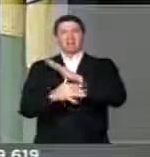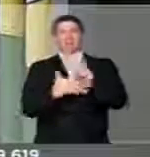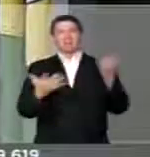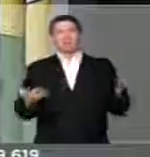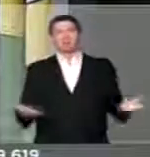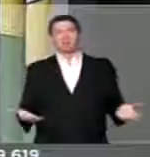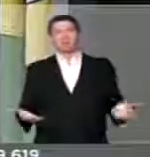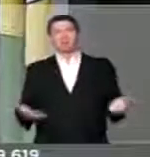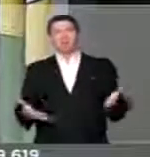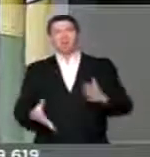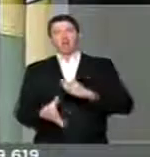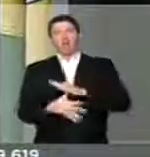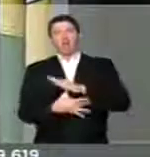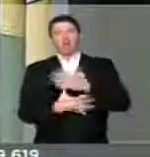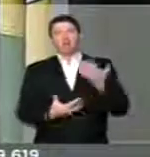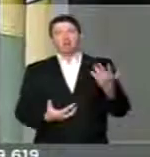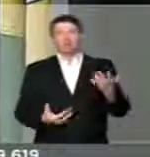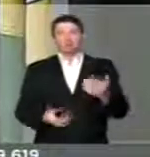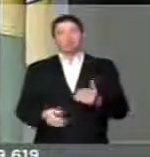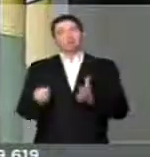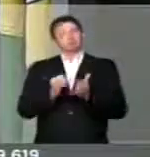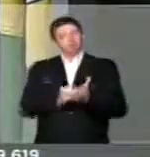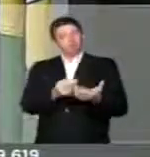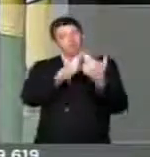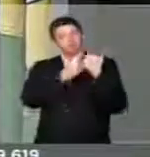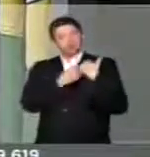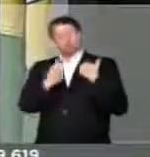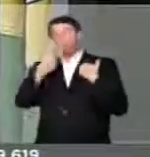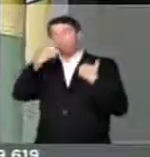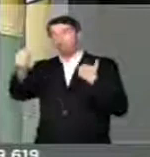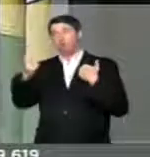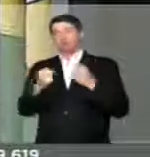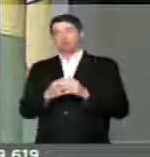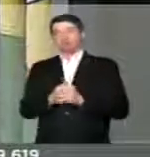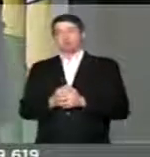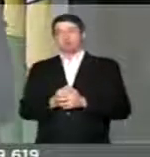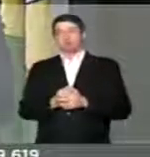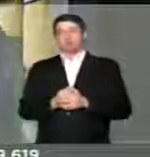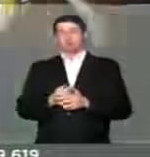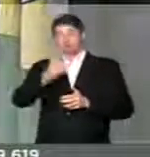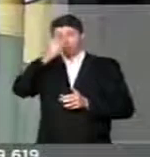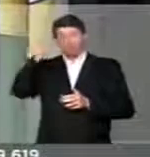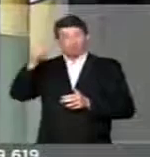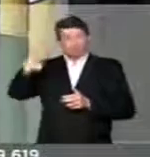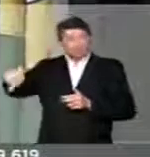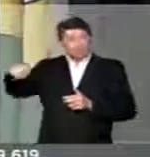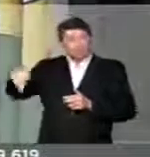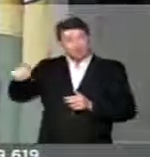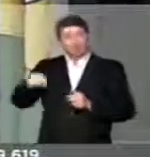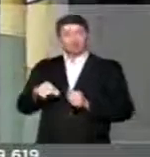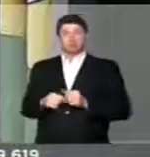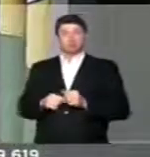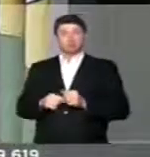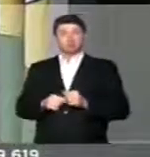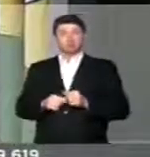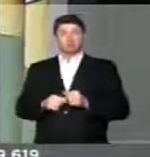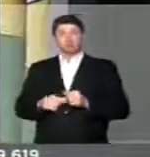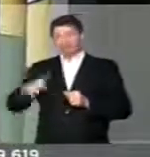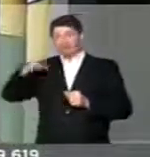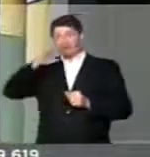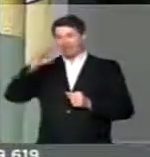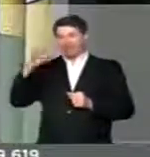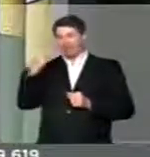ladrão. A irresponsabilidade é tão grande que essas pessoas que fazem a